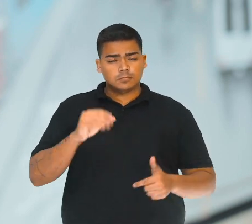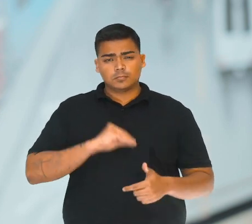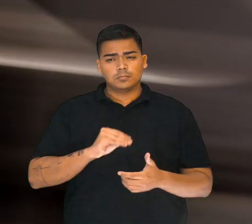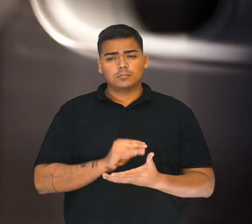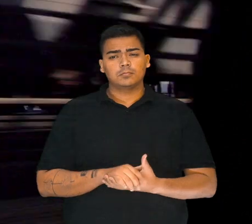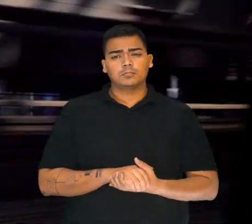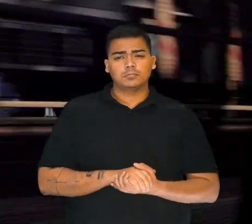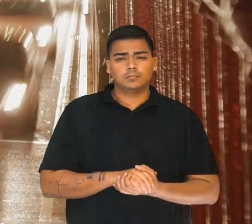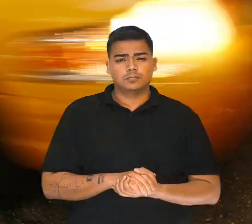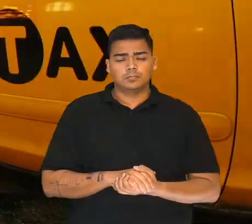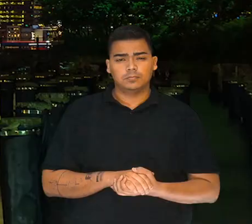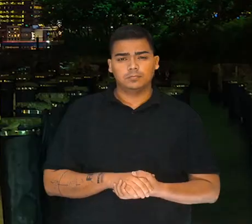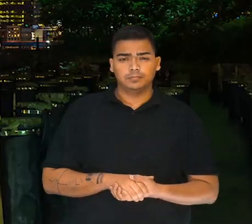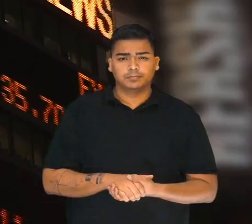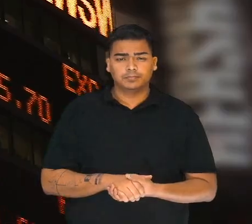trabalho e renda.